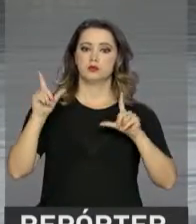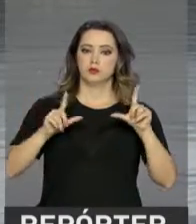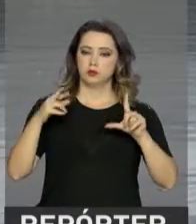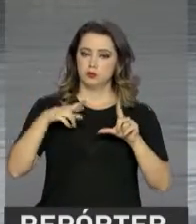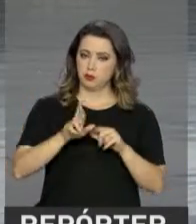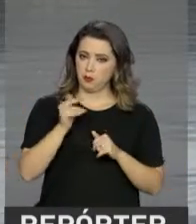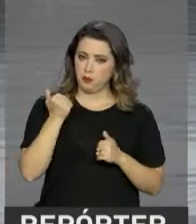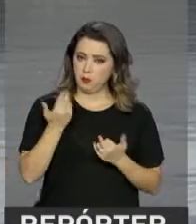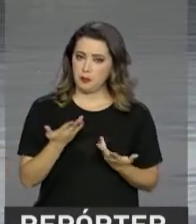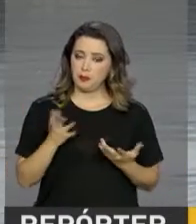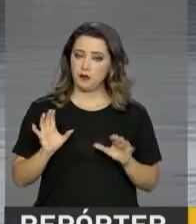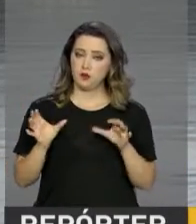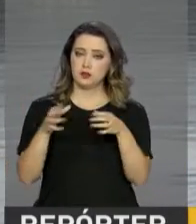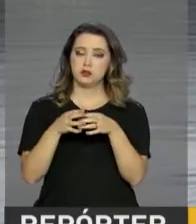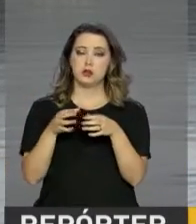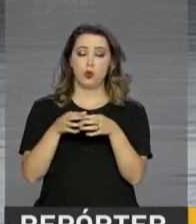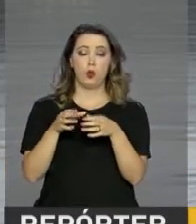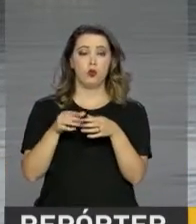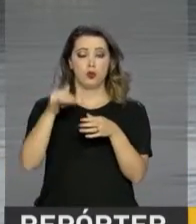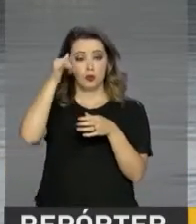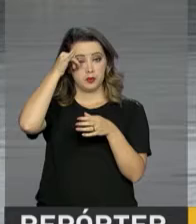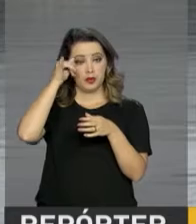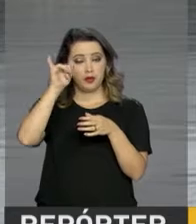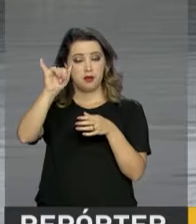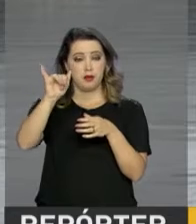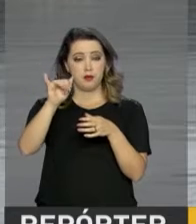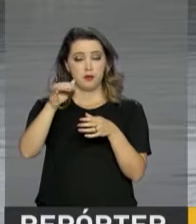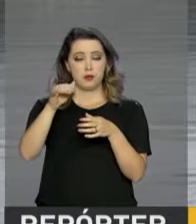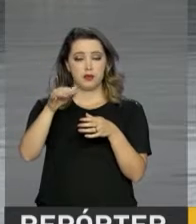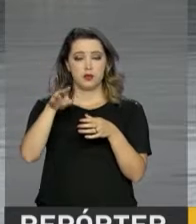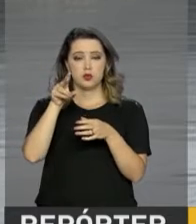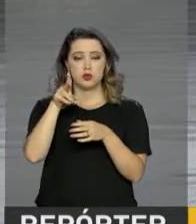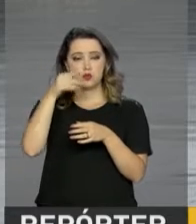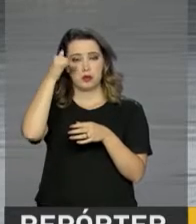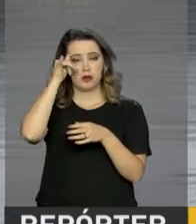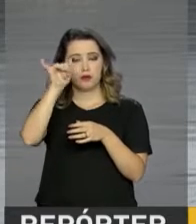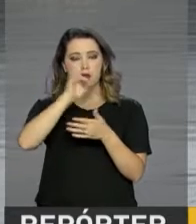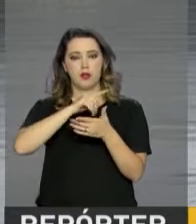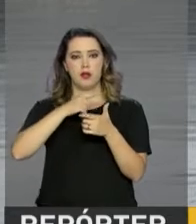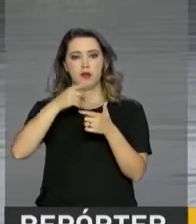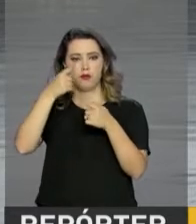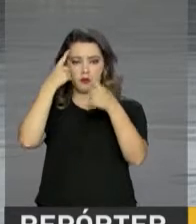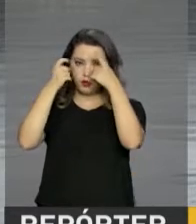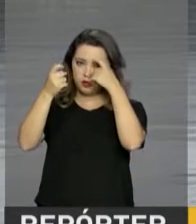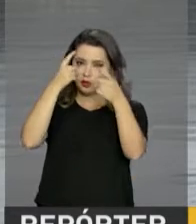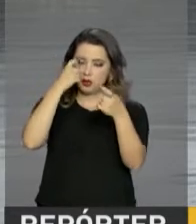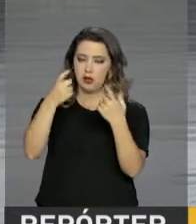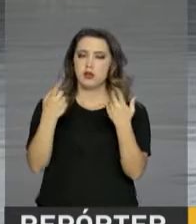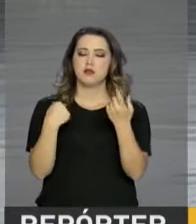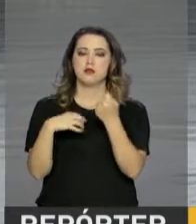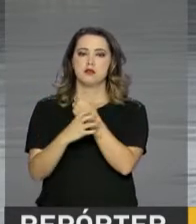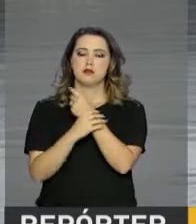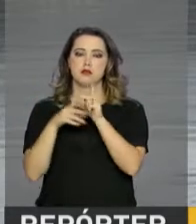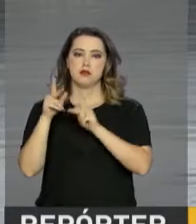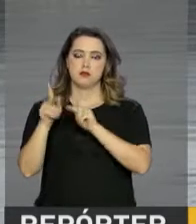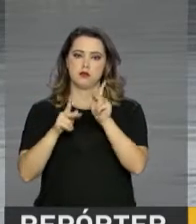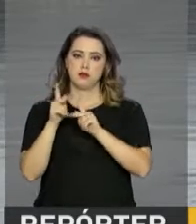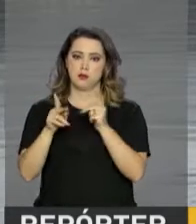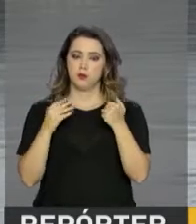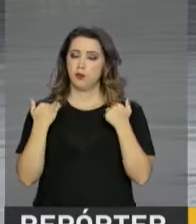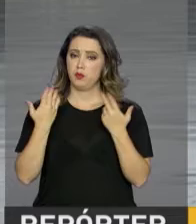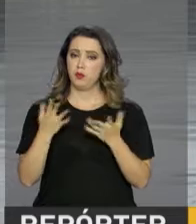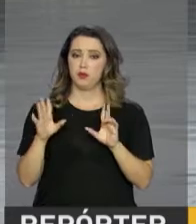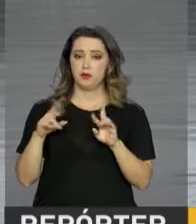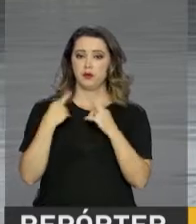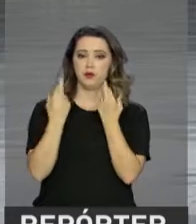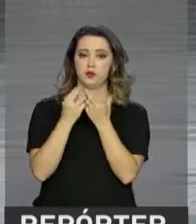é, Roberto, essa Câmara de Prevenção Social na área de Segurança Pública, ela vai reunir todos os ministérios e todos os órgãos ligados